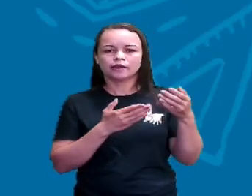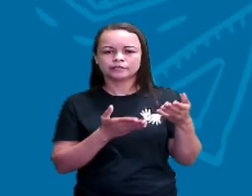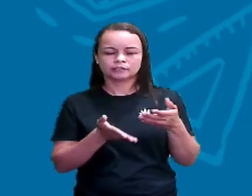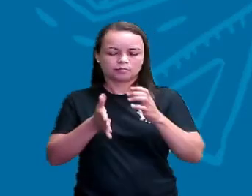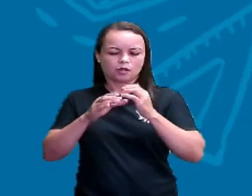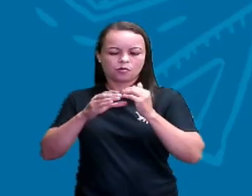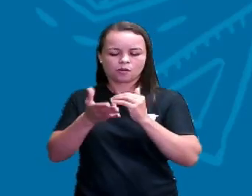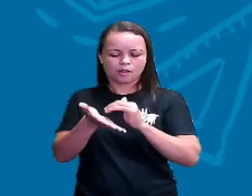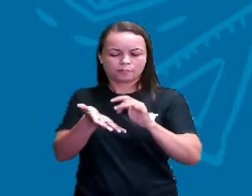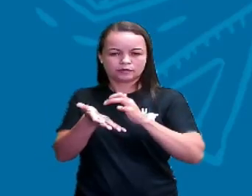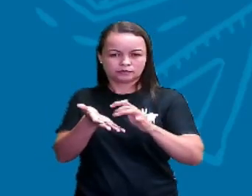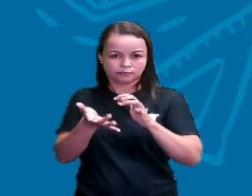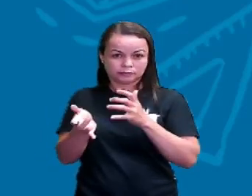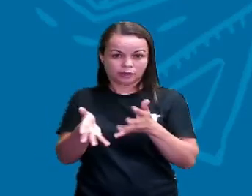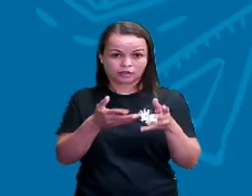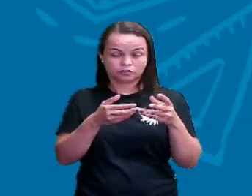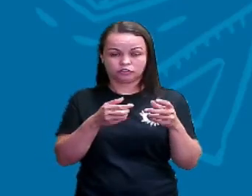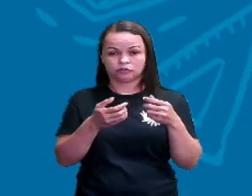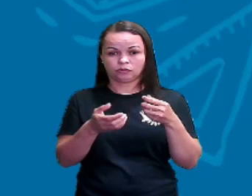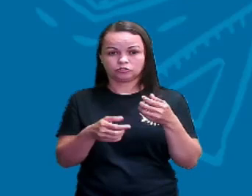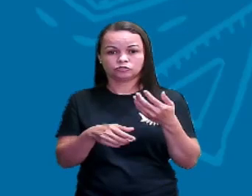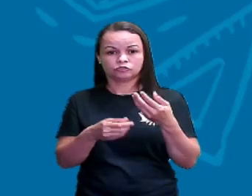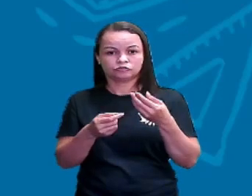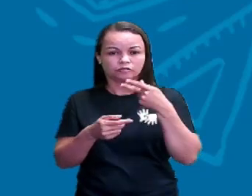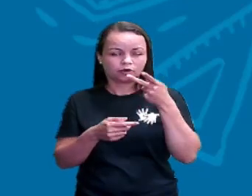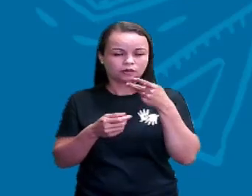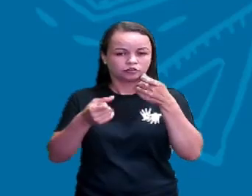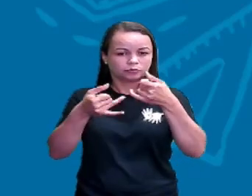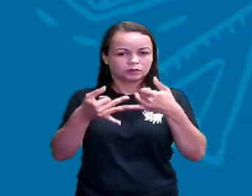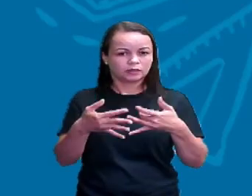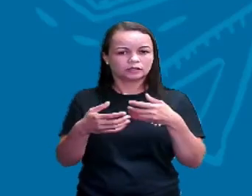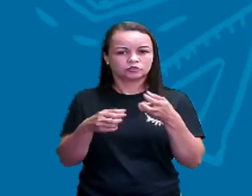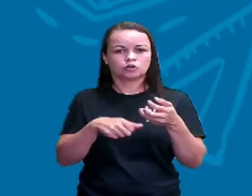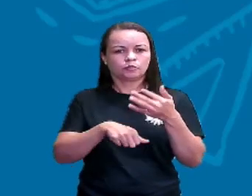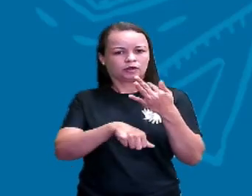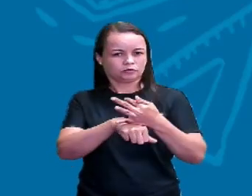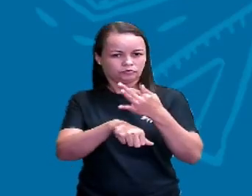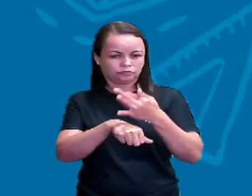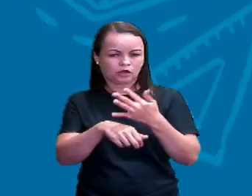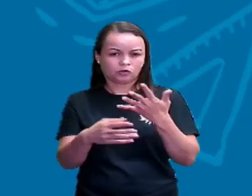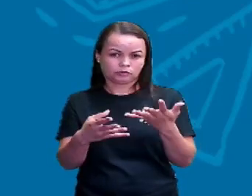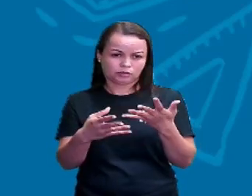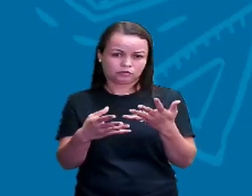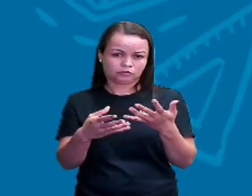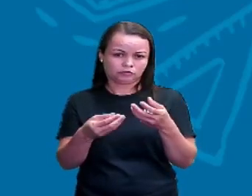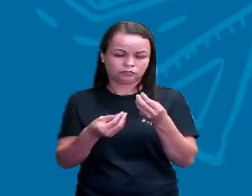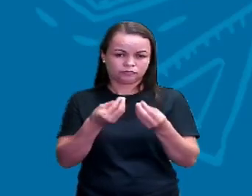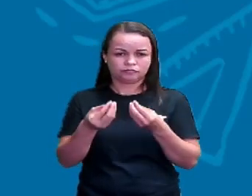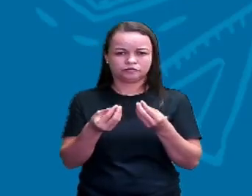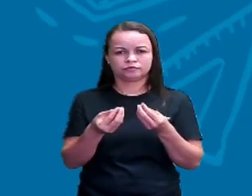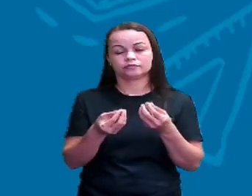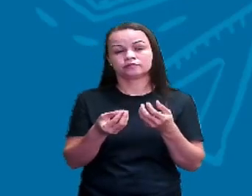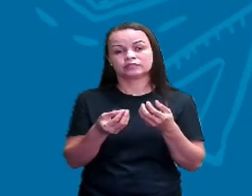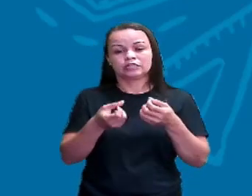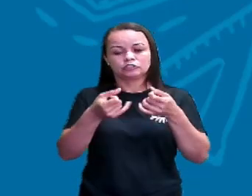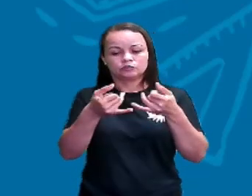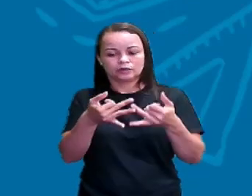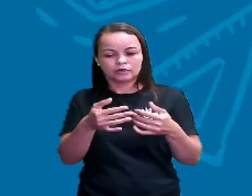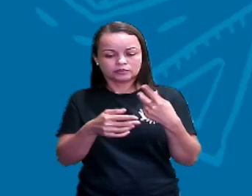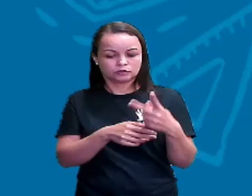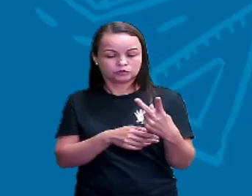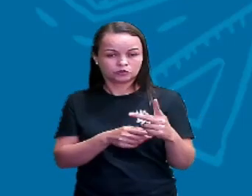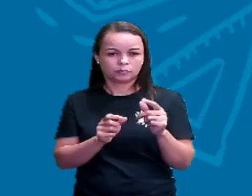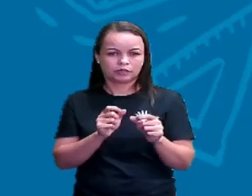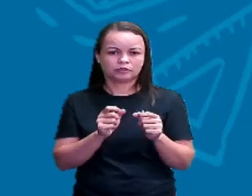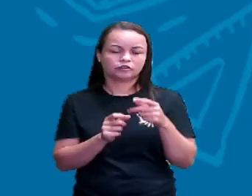a mensagem com as justificativas das faltas. Então, provavelmente, falando de justificativa de falta, a gente